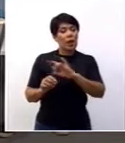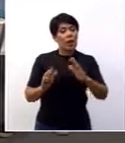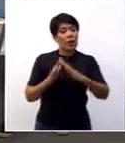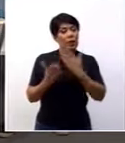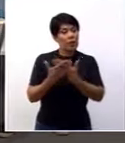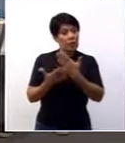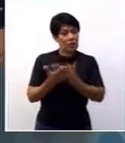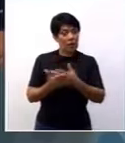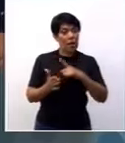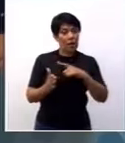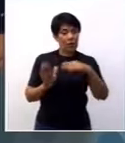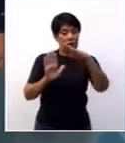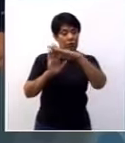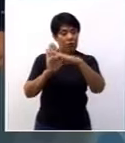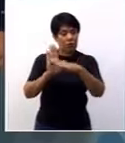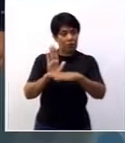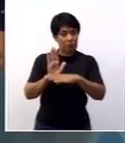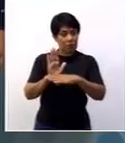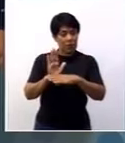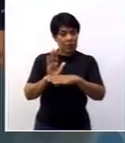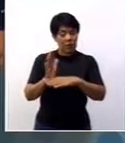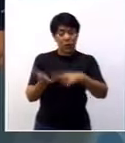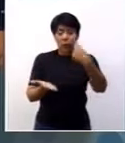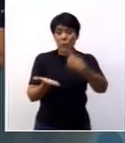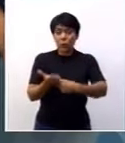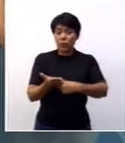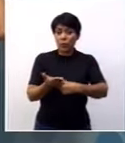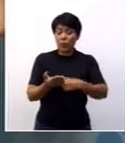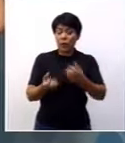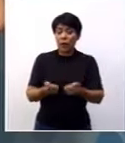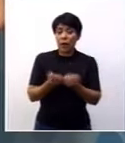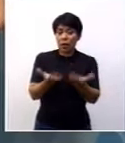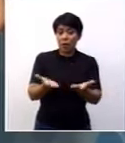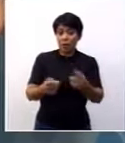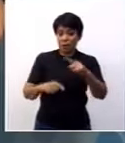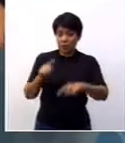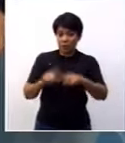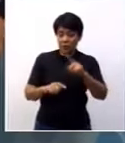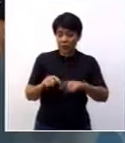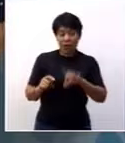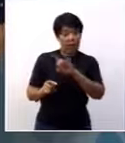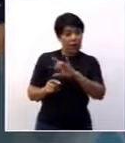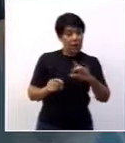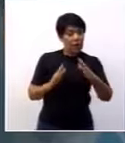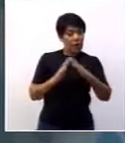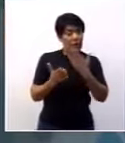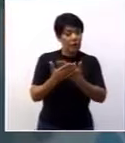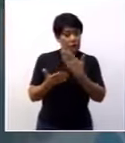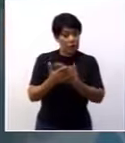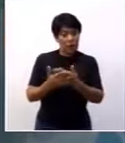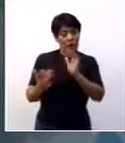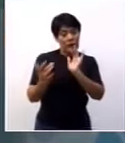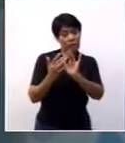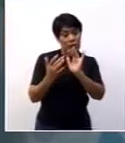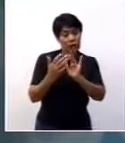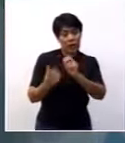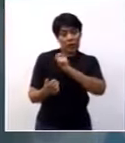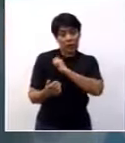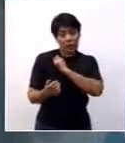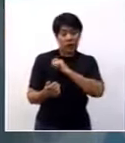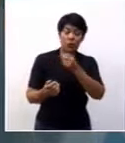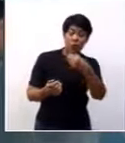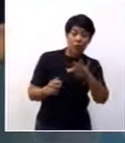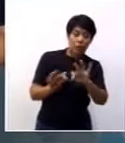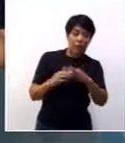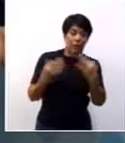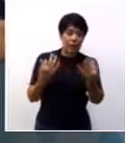um cronograma de entrega desses materiais, tá certo? Cada escola está entrando em contato, isso eu estou entrando no mérito